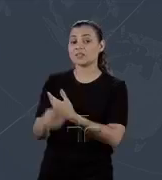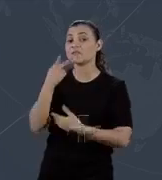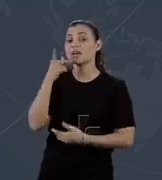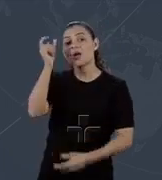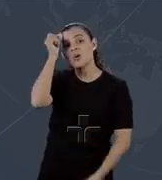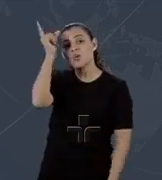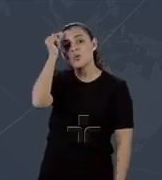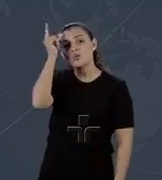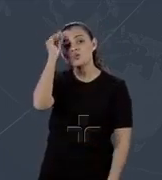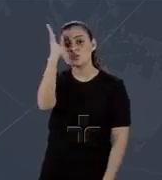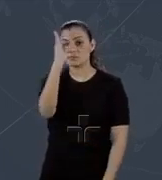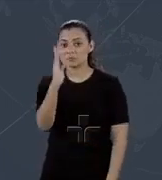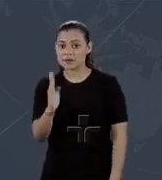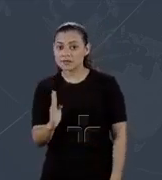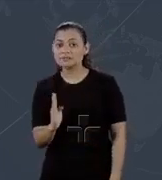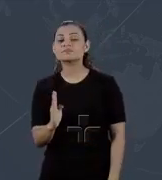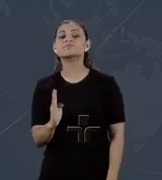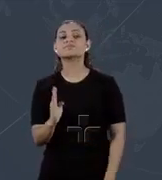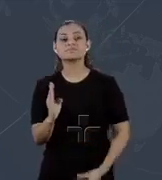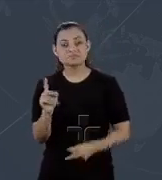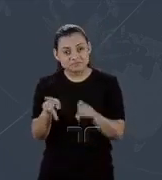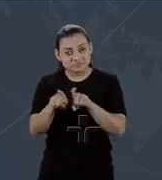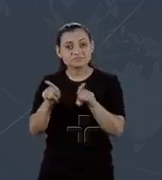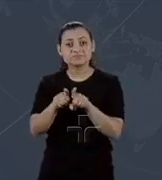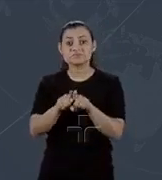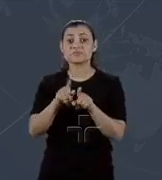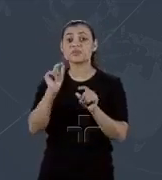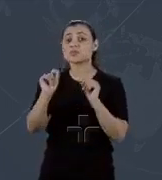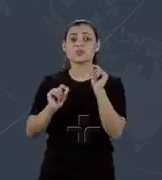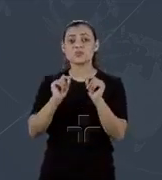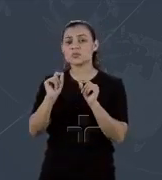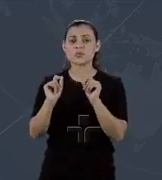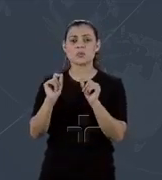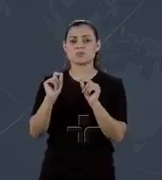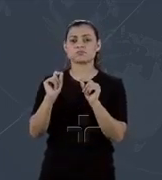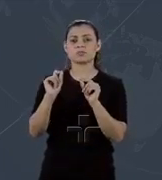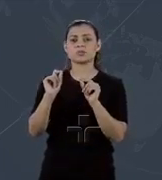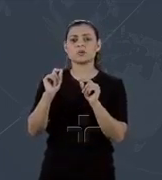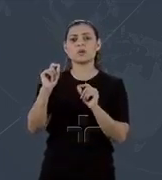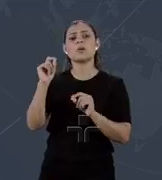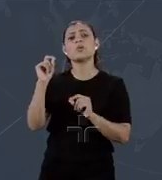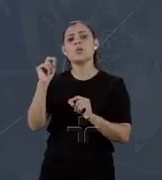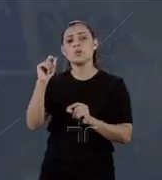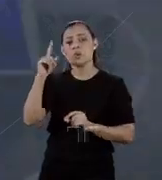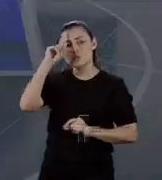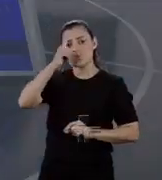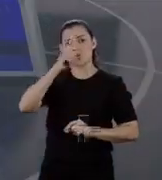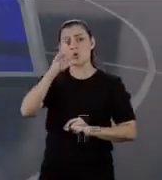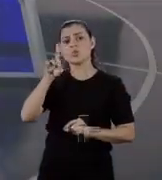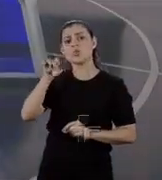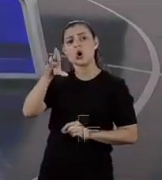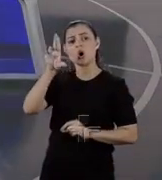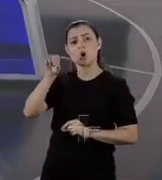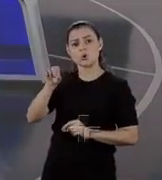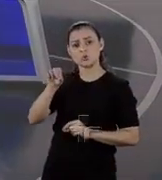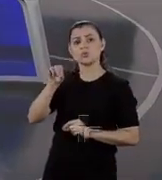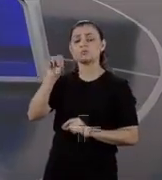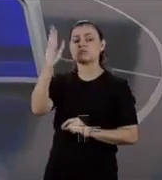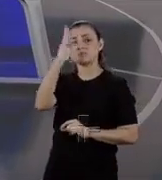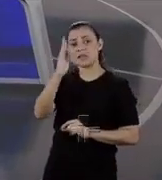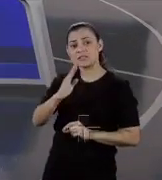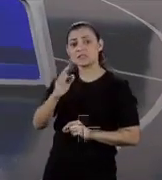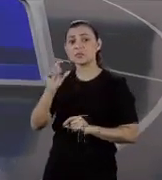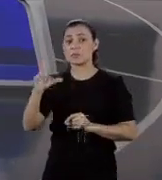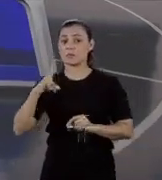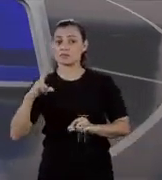brasileira, essa cultura do patrimonialismo, essa falta de visão clara do que é público, do que é privado,